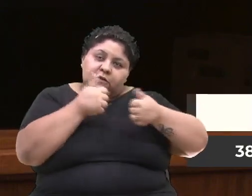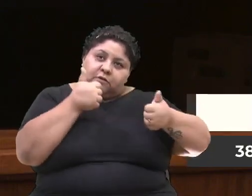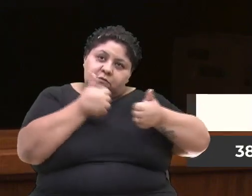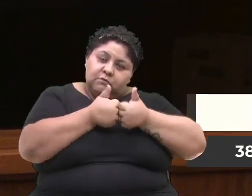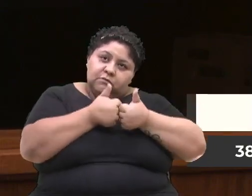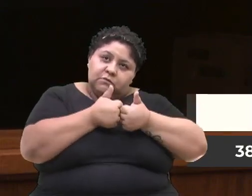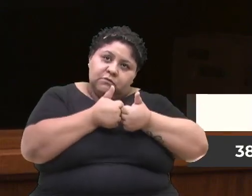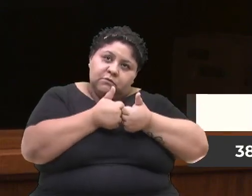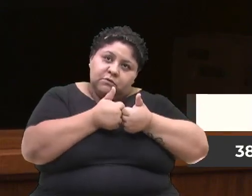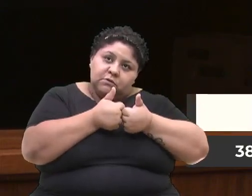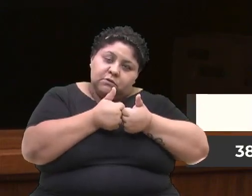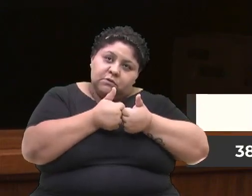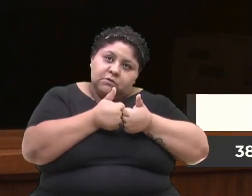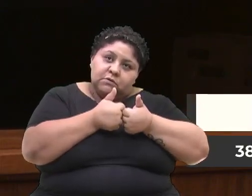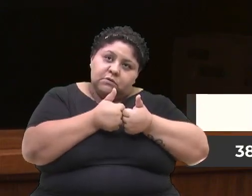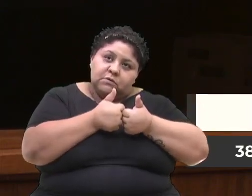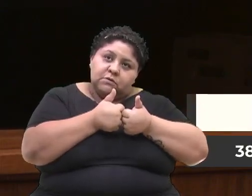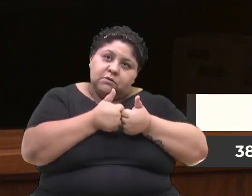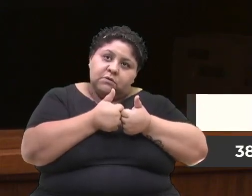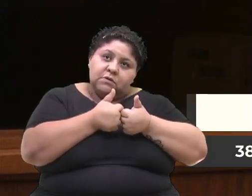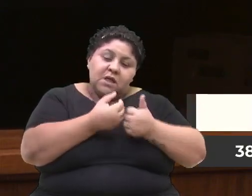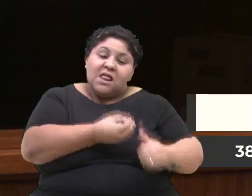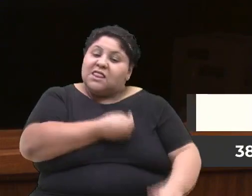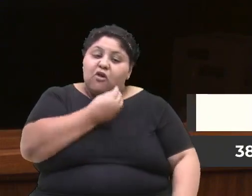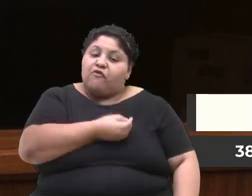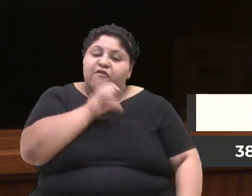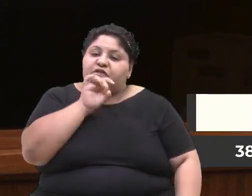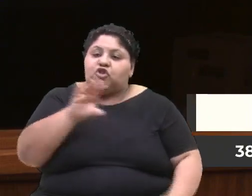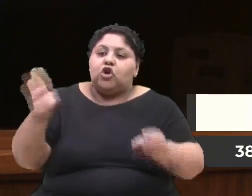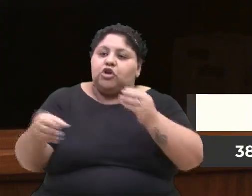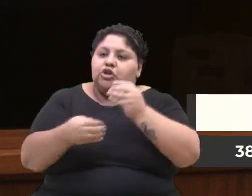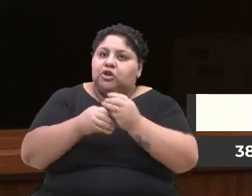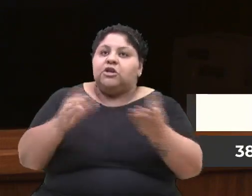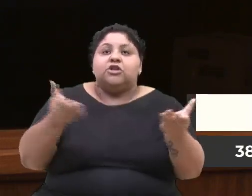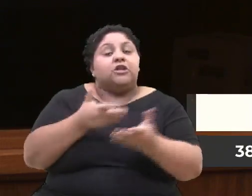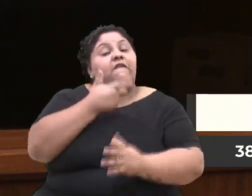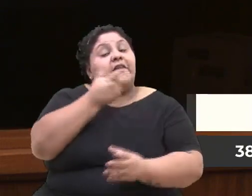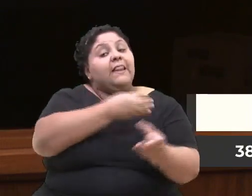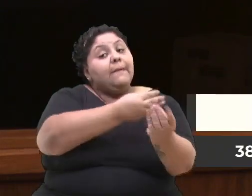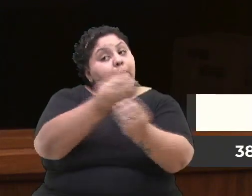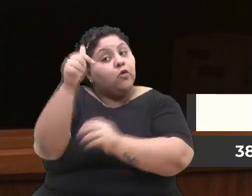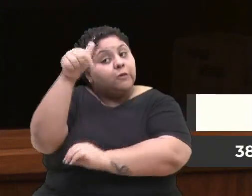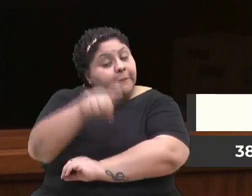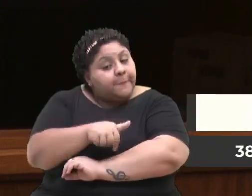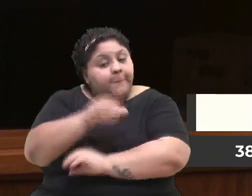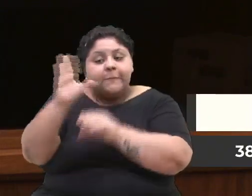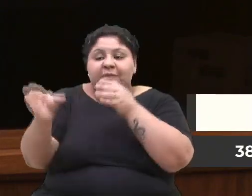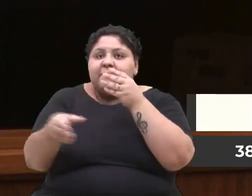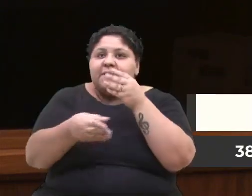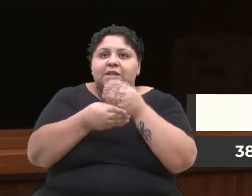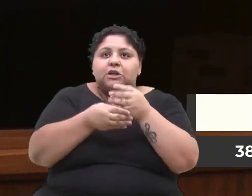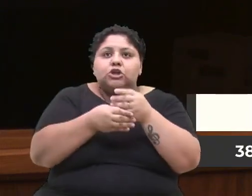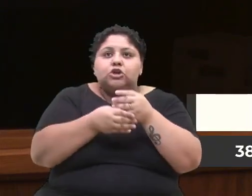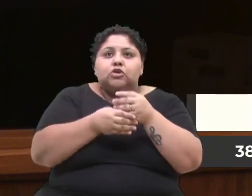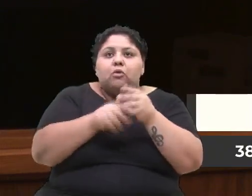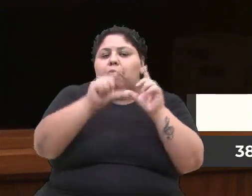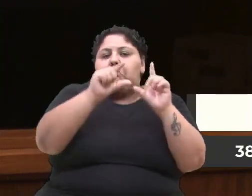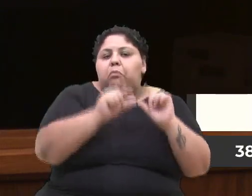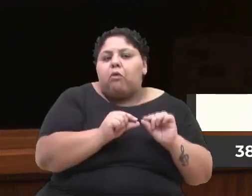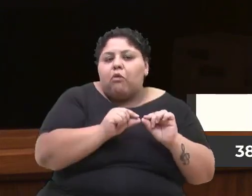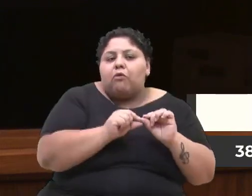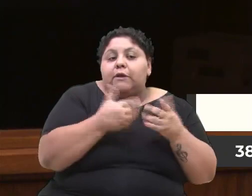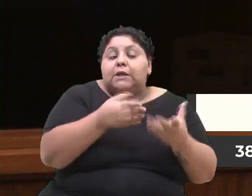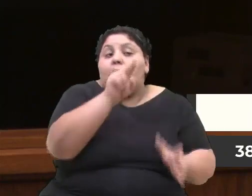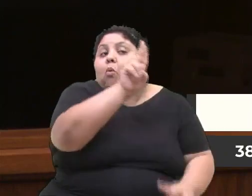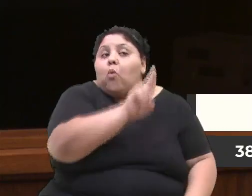e não se vive de emendas. Eu já falei mais de uma vez, emendas são extra. Então, que se use as